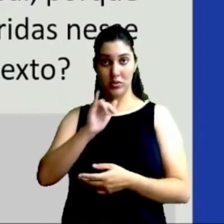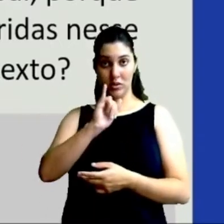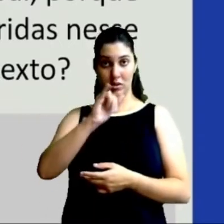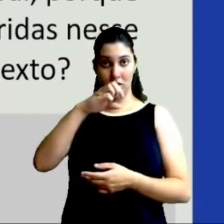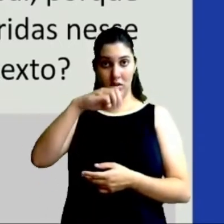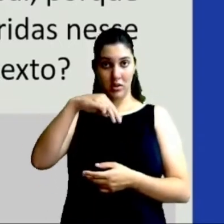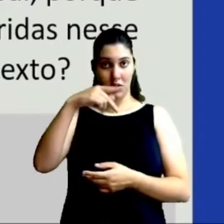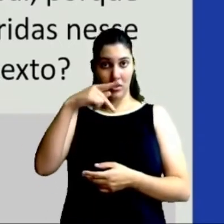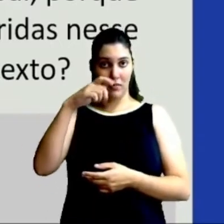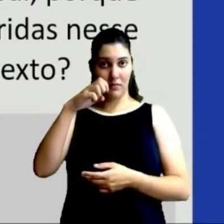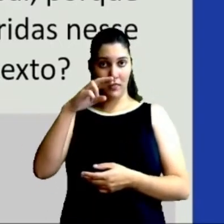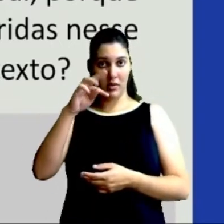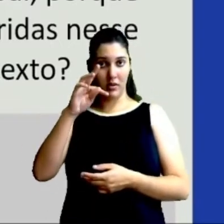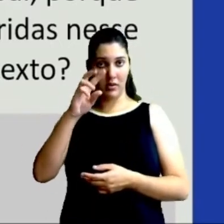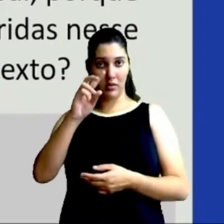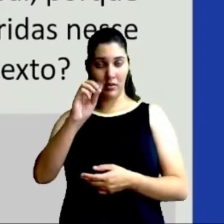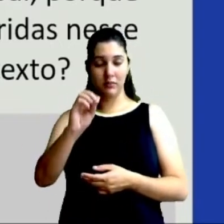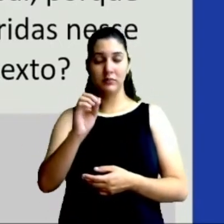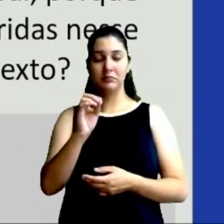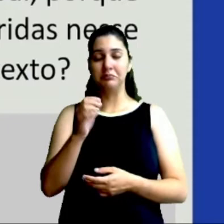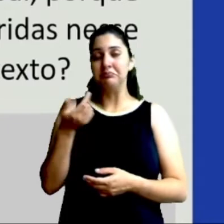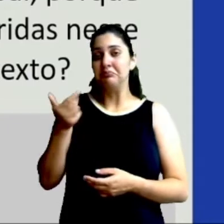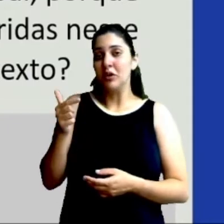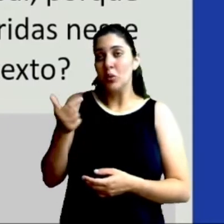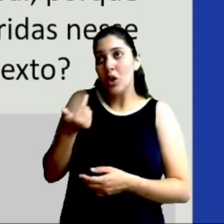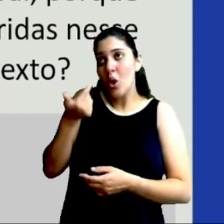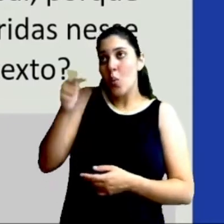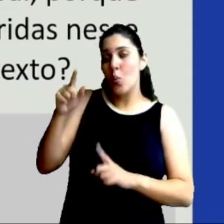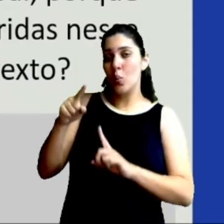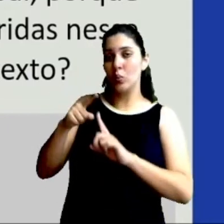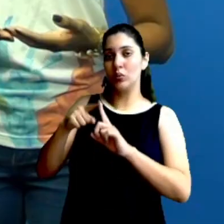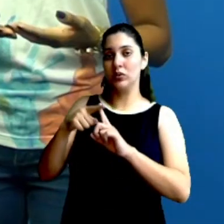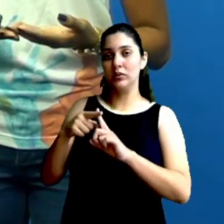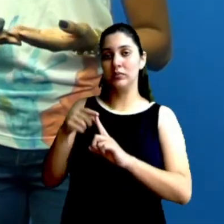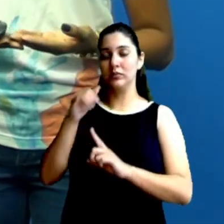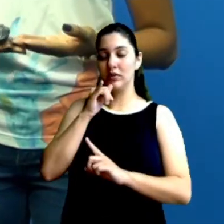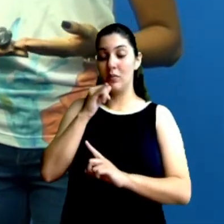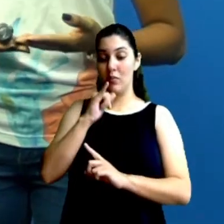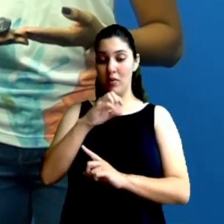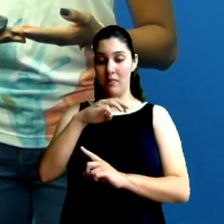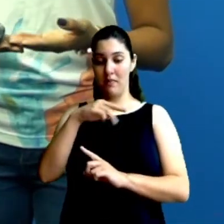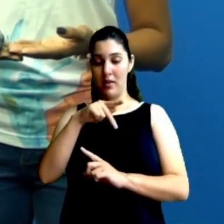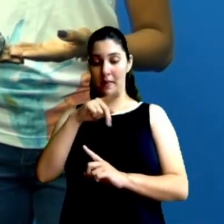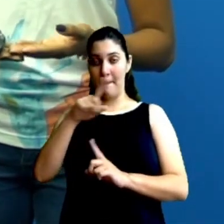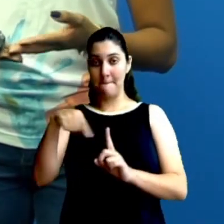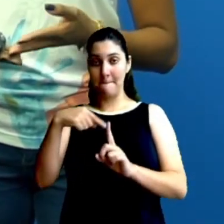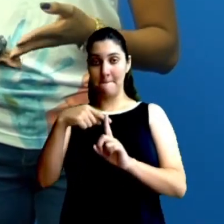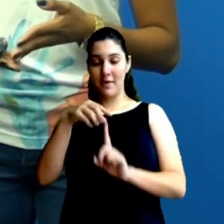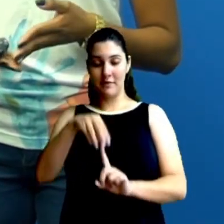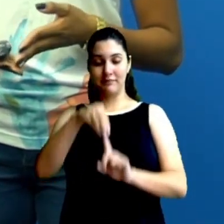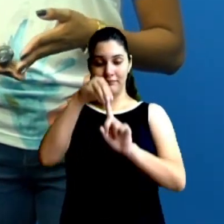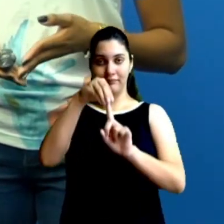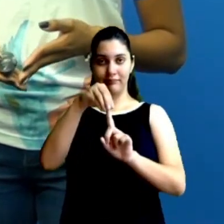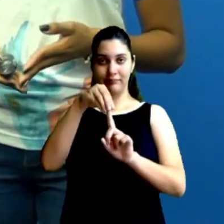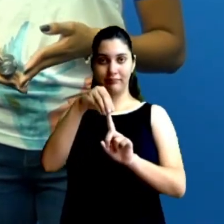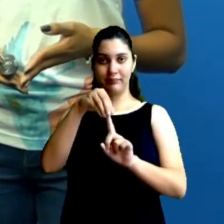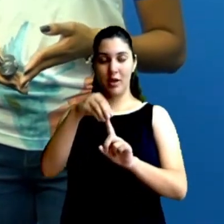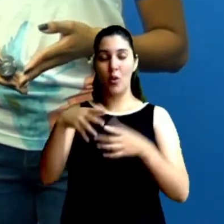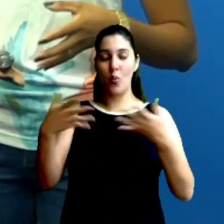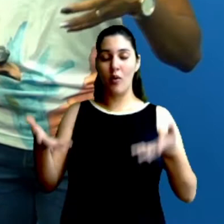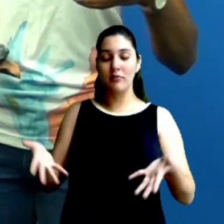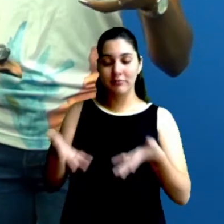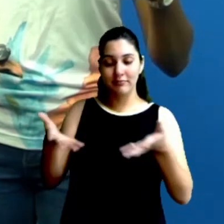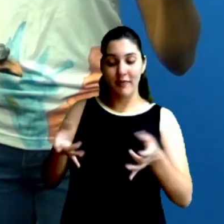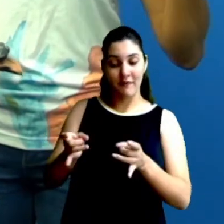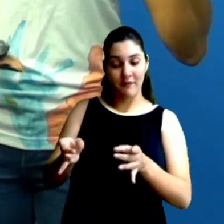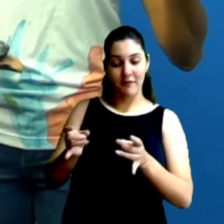imperativo? Será que não existiria talvez outro recurso? Ou o imperativo seria o mais convincente quando a gente quer vender uma marca?